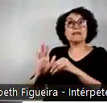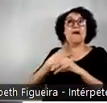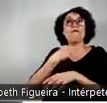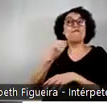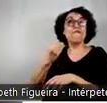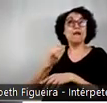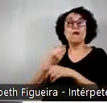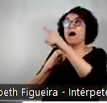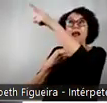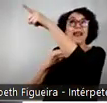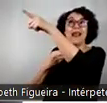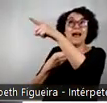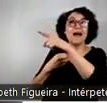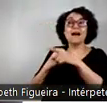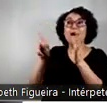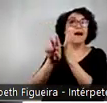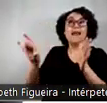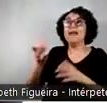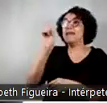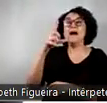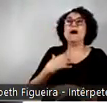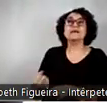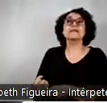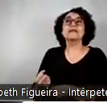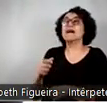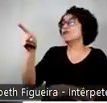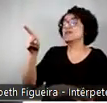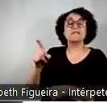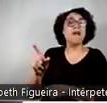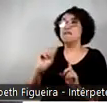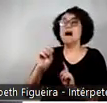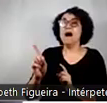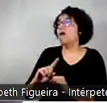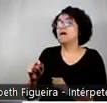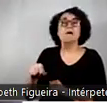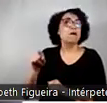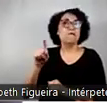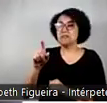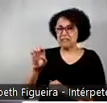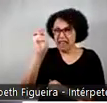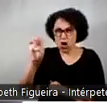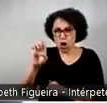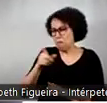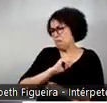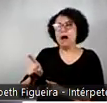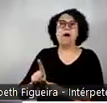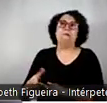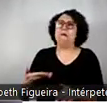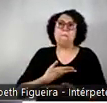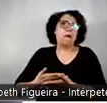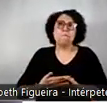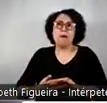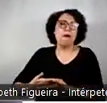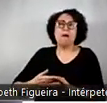reconhecia somente brasileiros, pessoas que nasciam no Brasil, e na Europa se reconhece pessoas, né, da